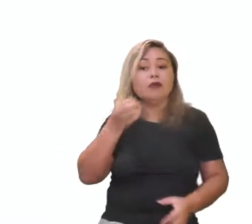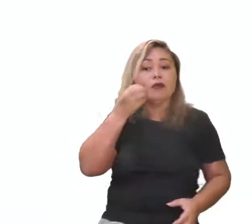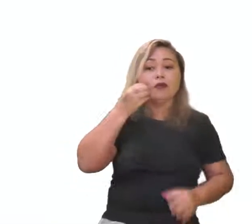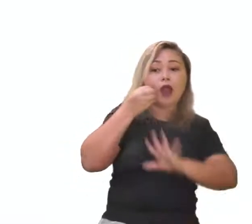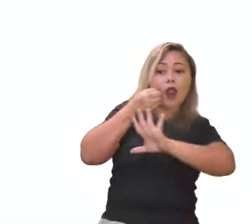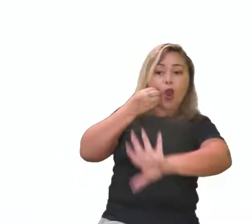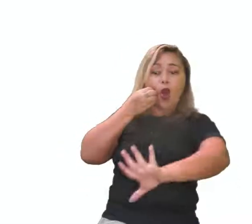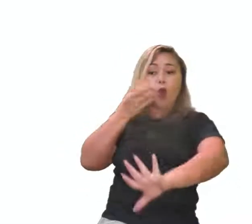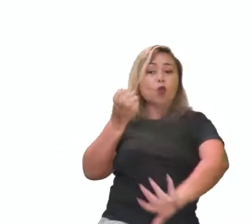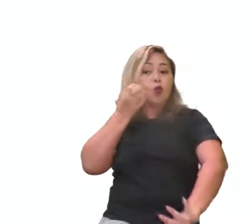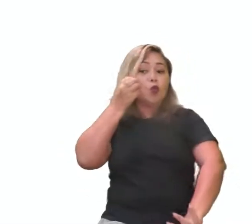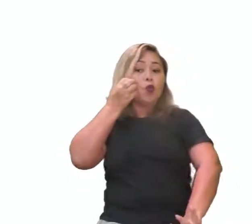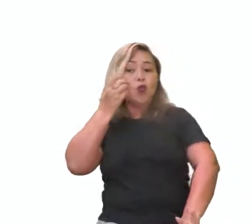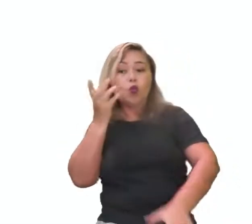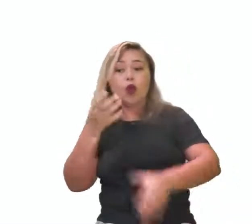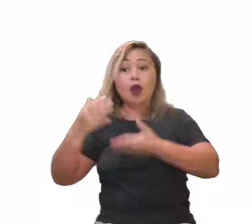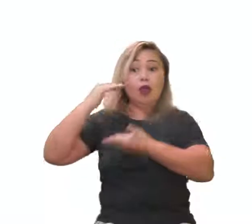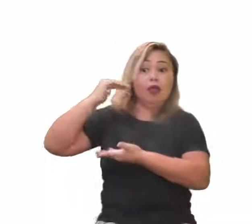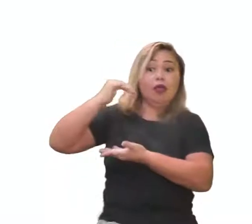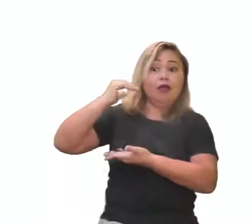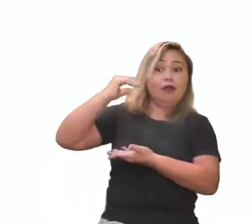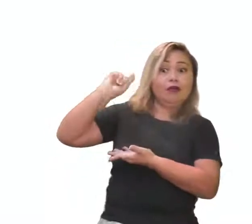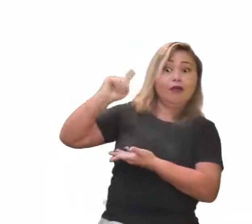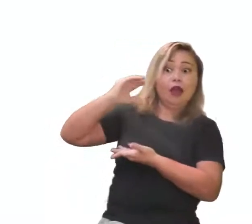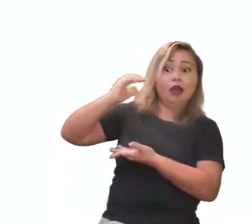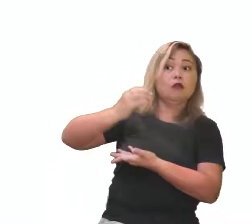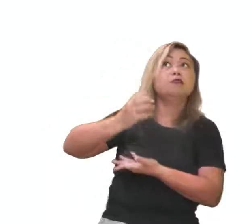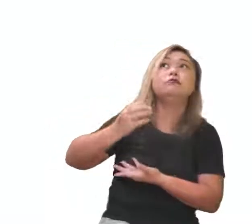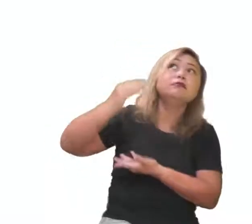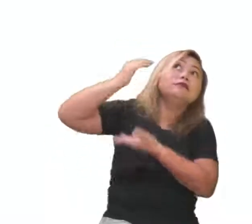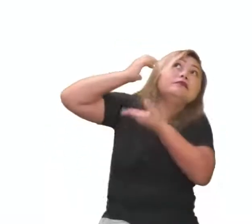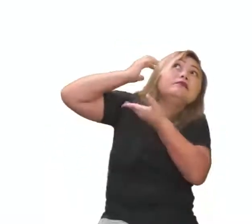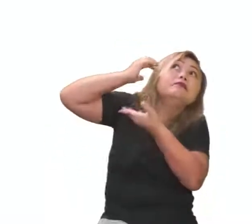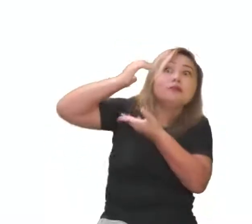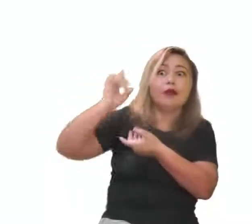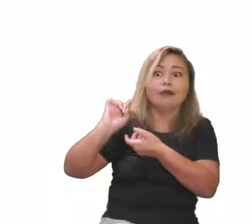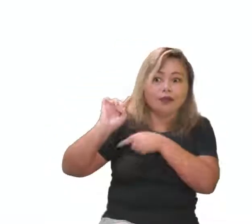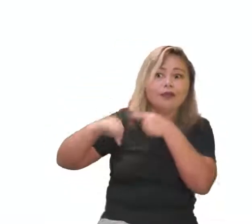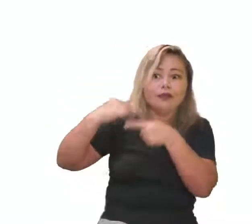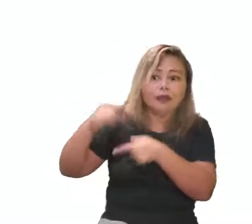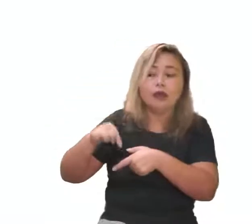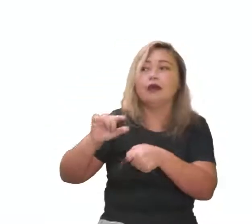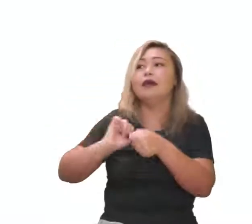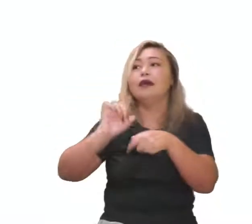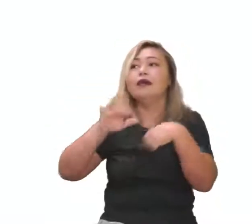aí veio os celulares e eles eram tijolões assim mesmo, tá? Era grande mesmo. E